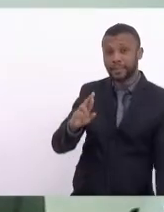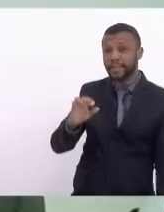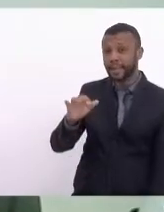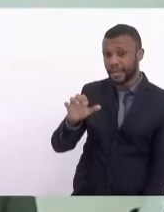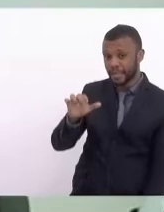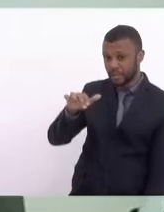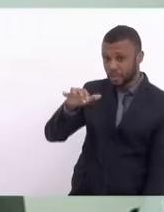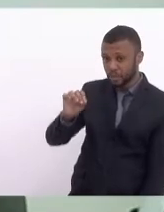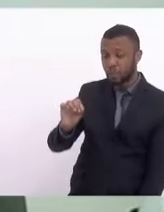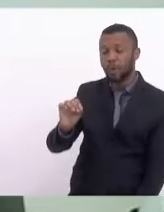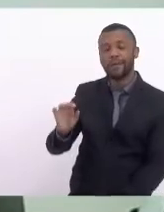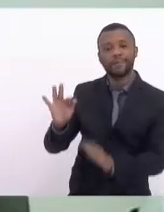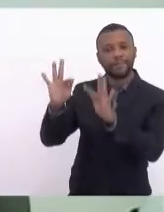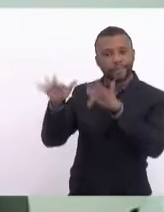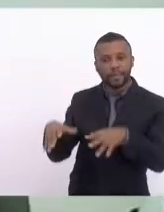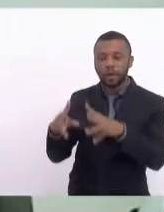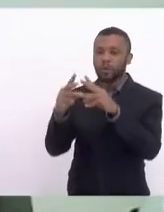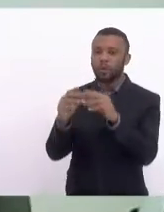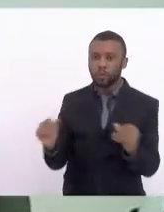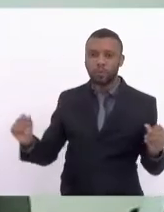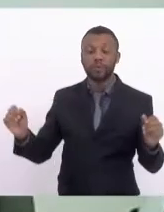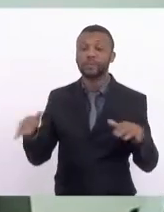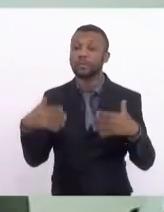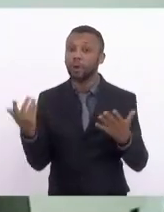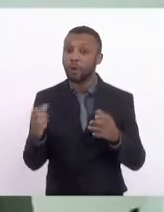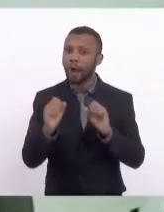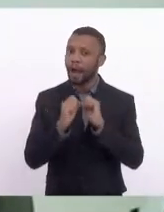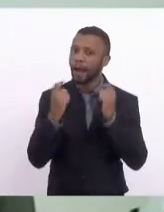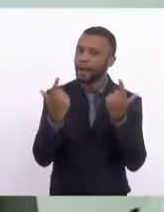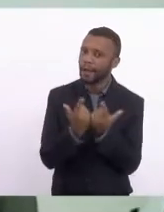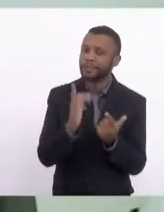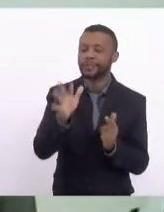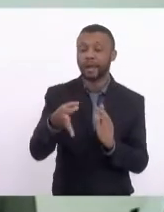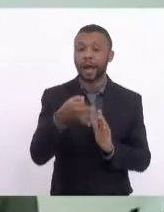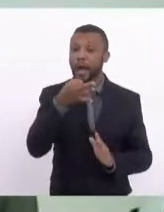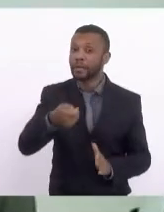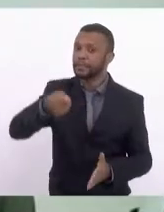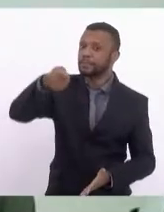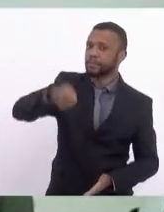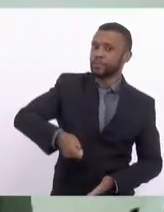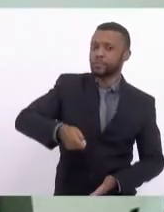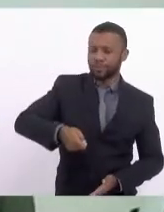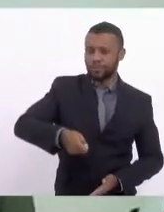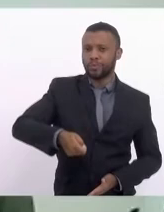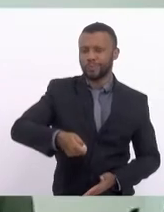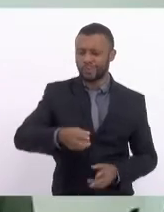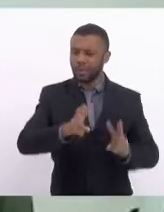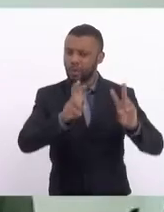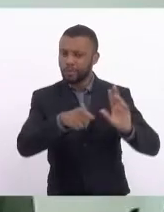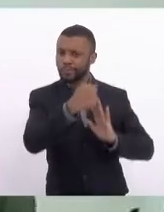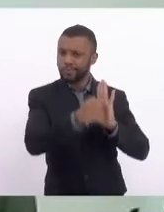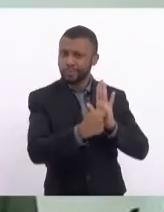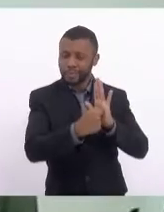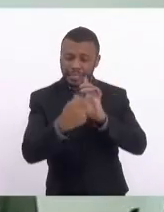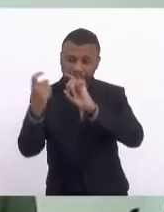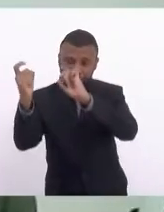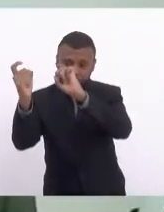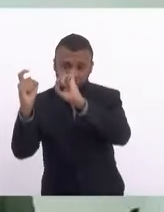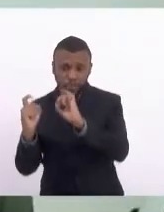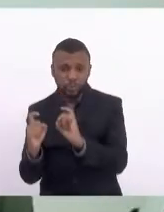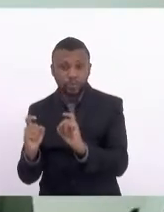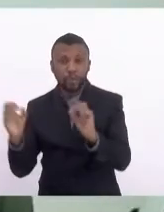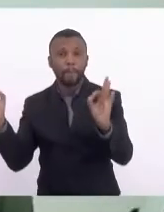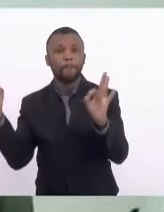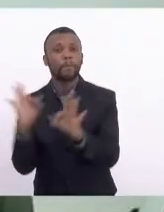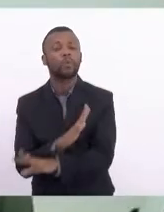se posicionou sobre a matéria e essa é a questão já decidida. E ninguém tem